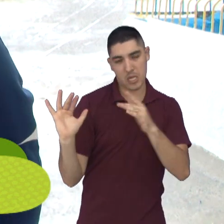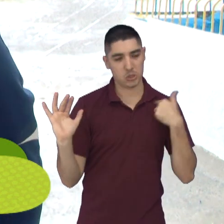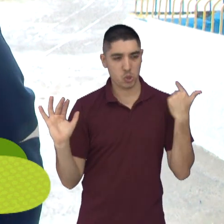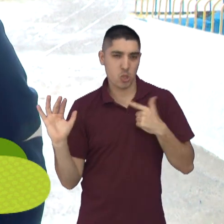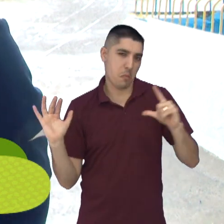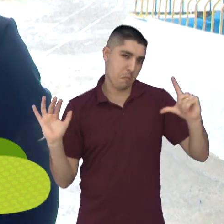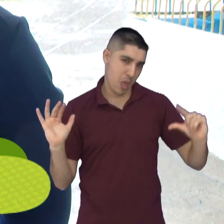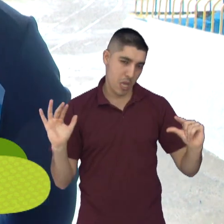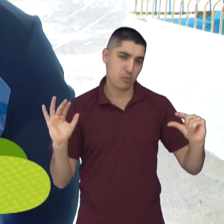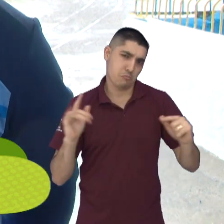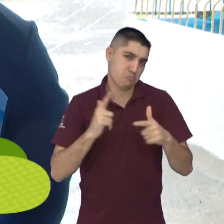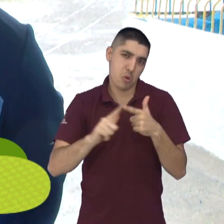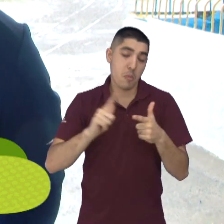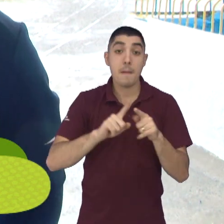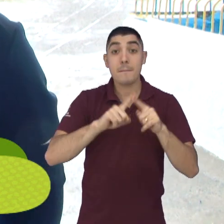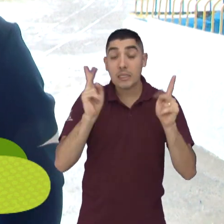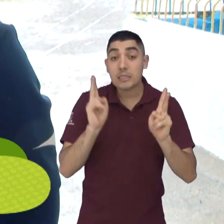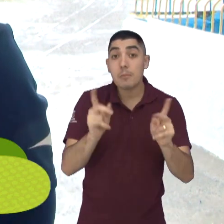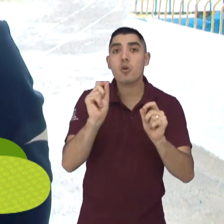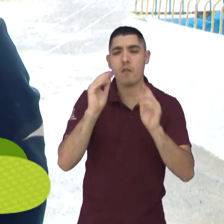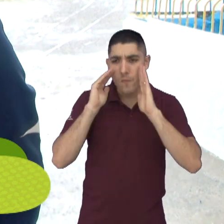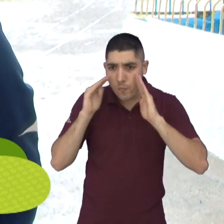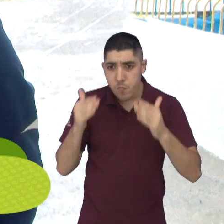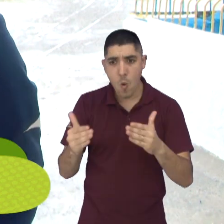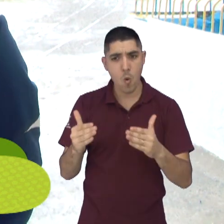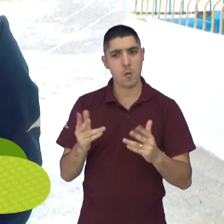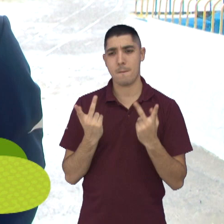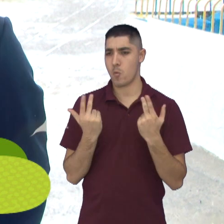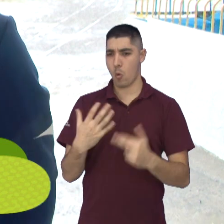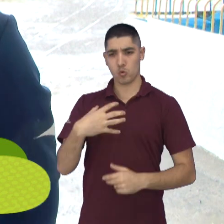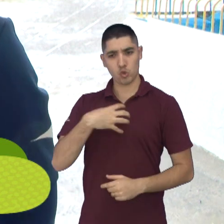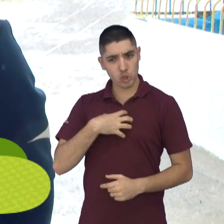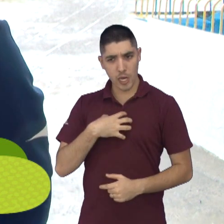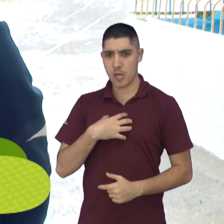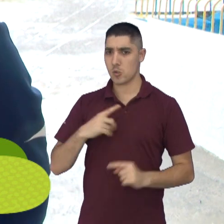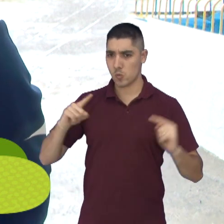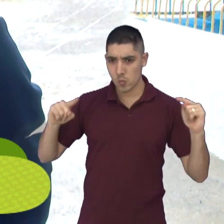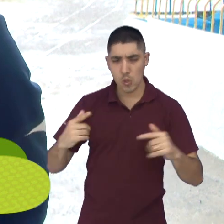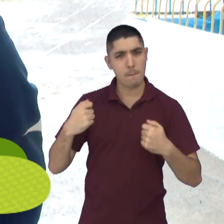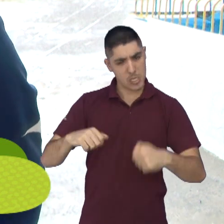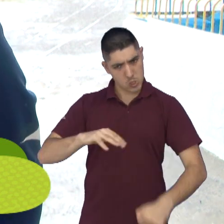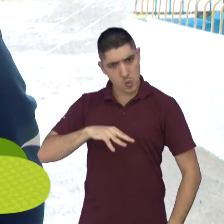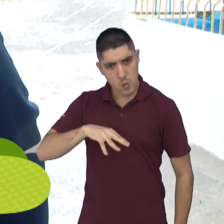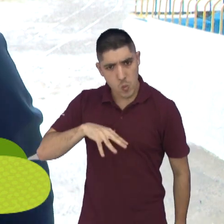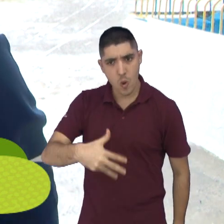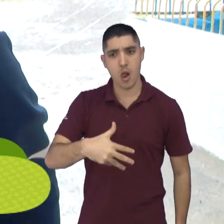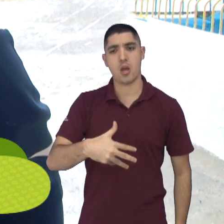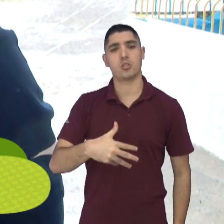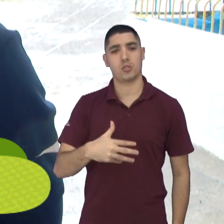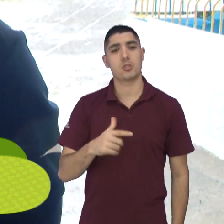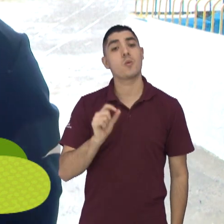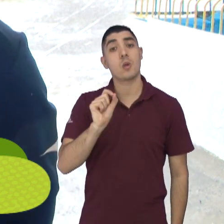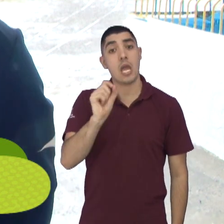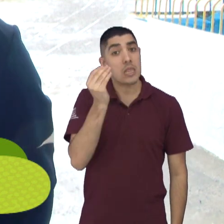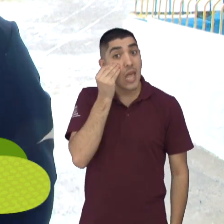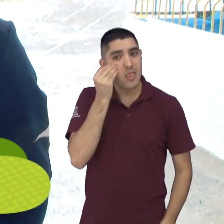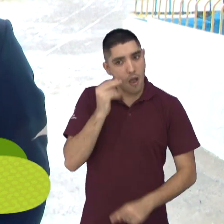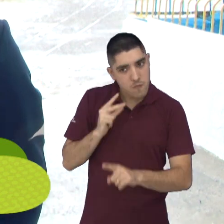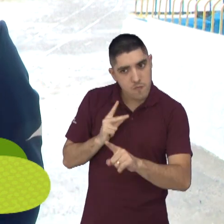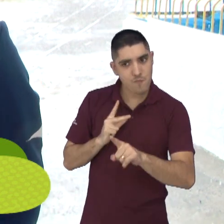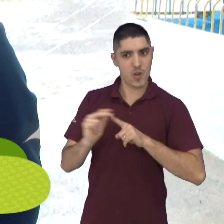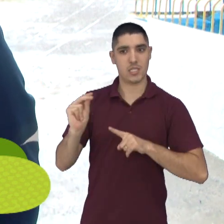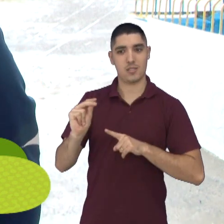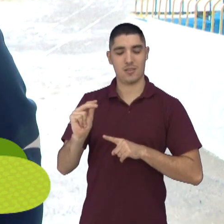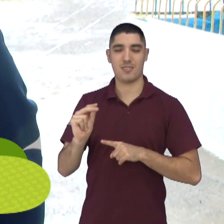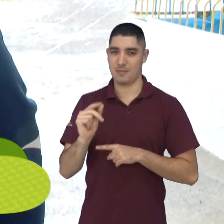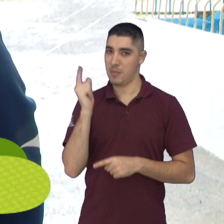fora. É sempre isso que eu peço para eles. Não mude nada, personalidade para jogar, coragem para jogar, que a gente possa sair de lá com um bom resultado. É isso